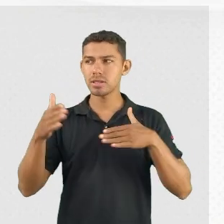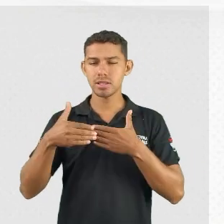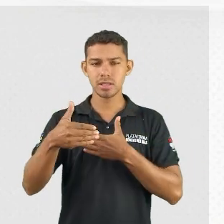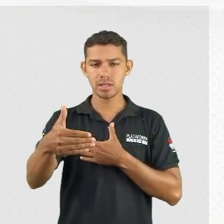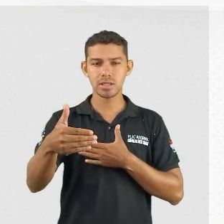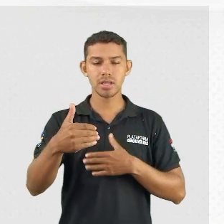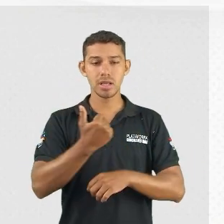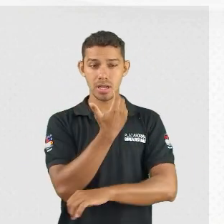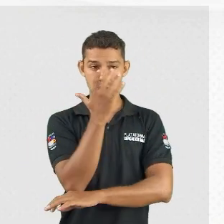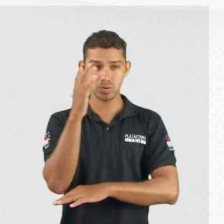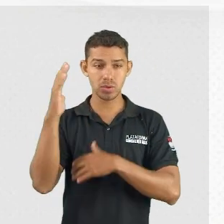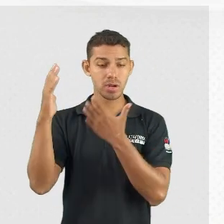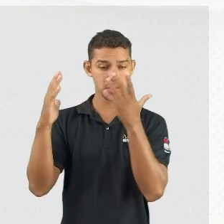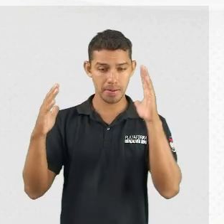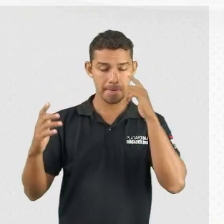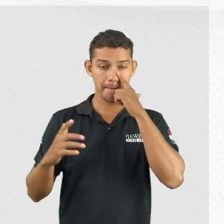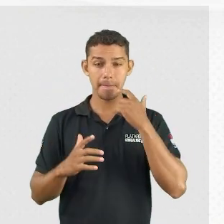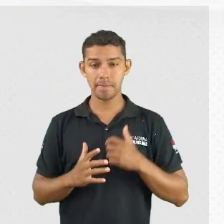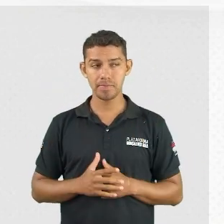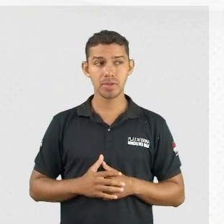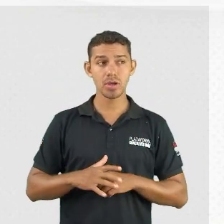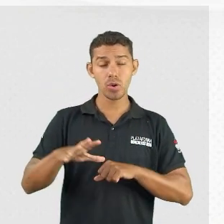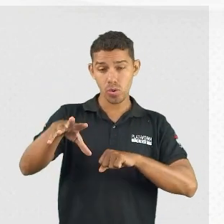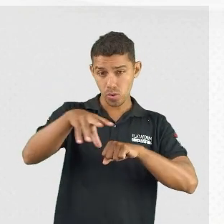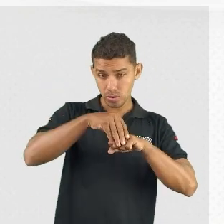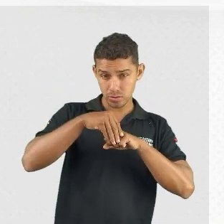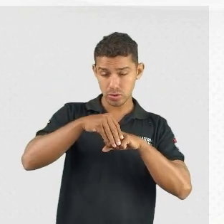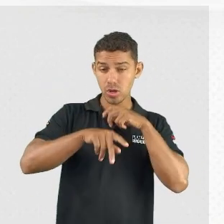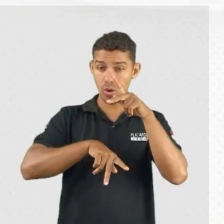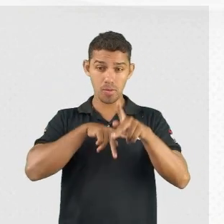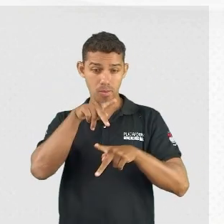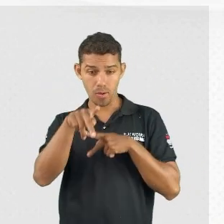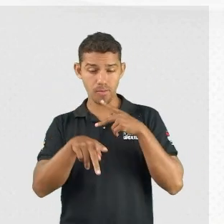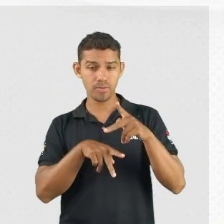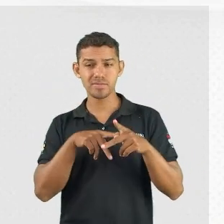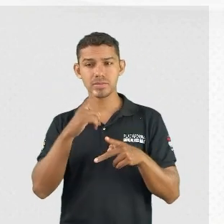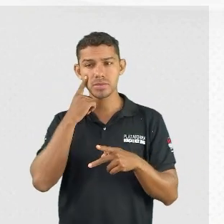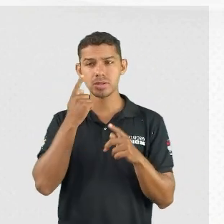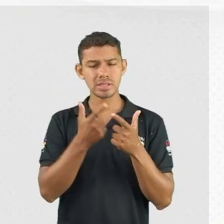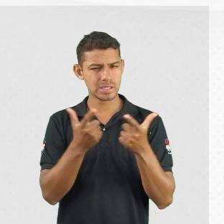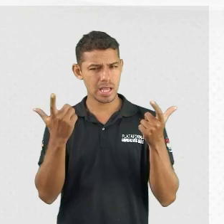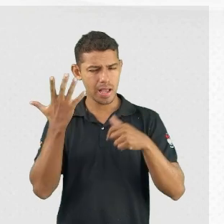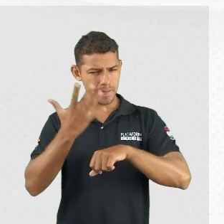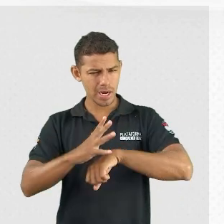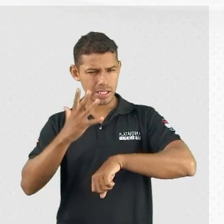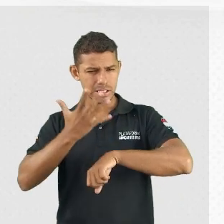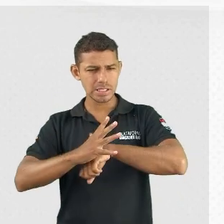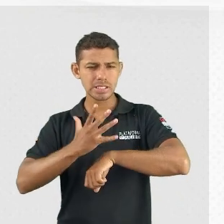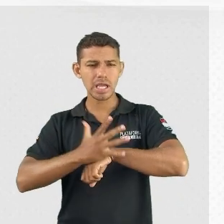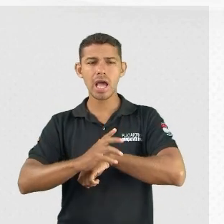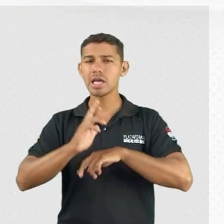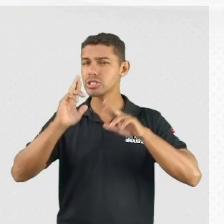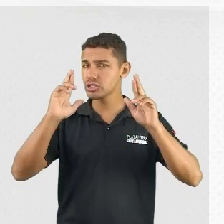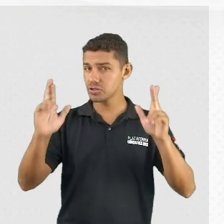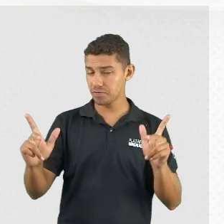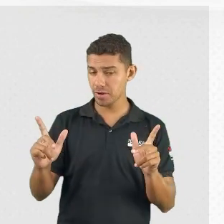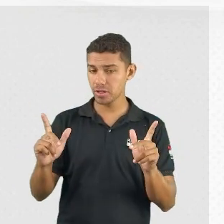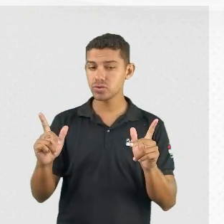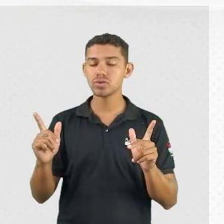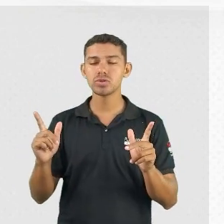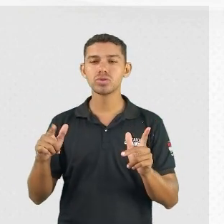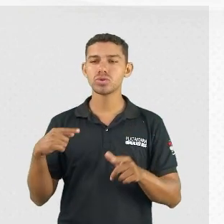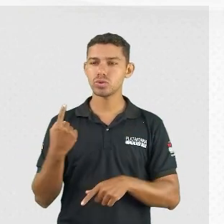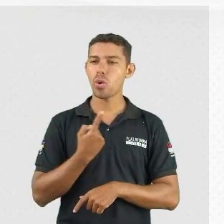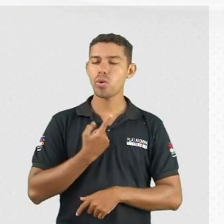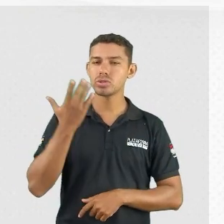natureza. Os conhecimentos dos povos originários são gerados por meio de práticas que são diferentes do que a gente